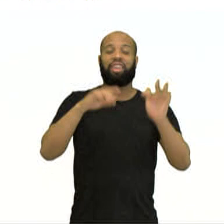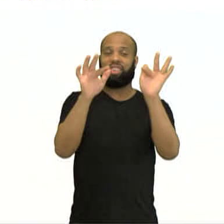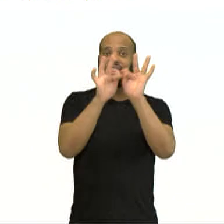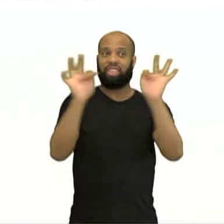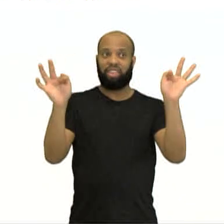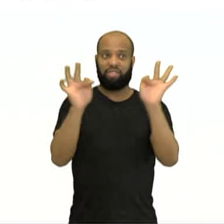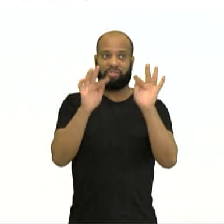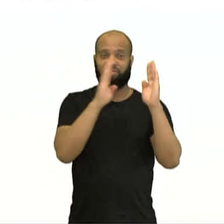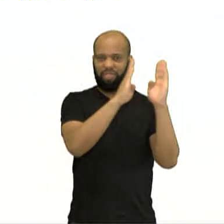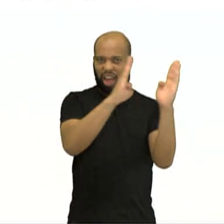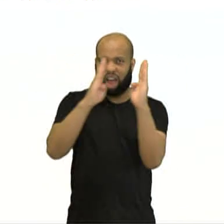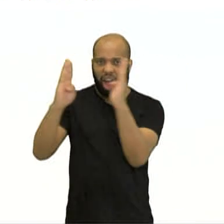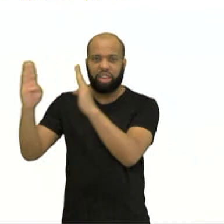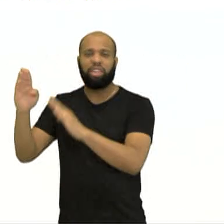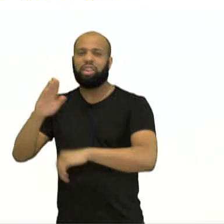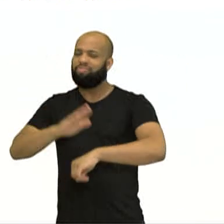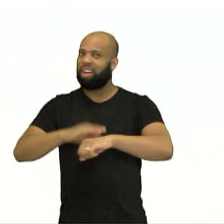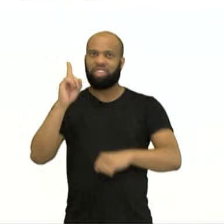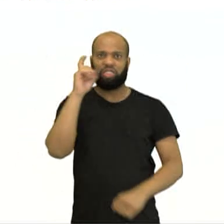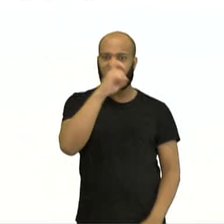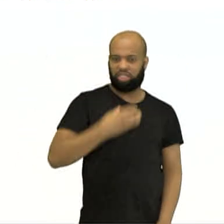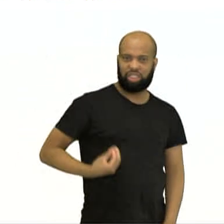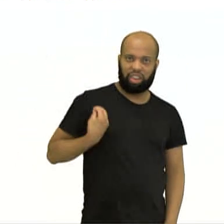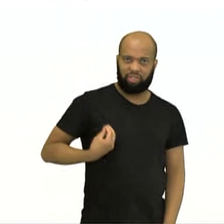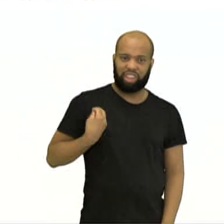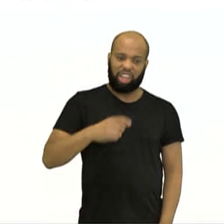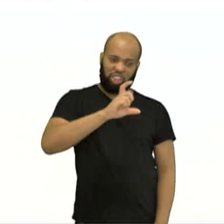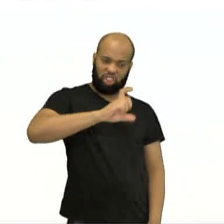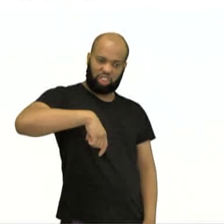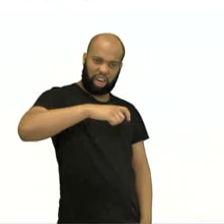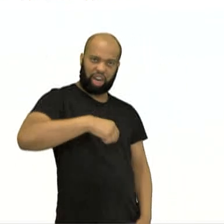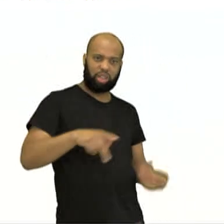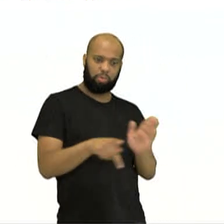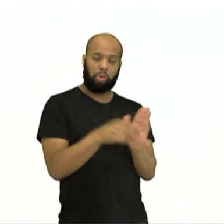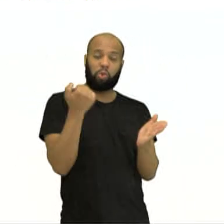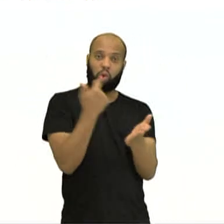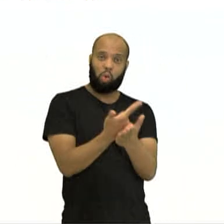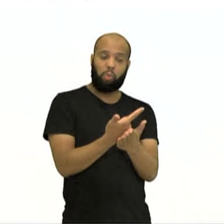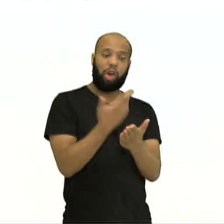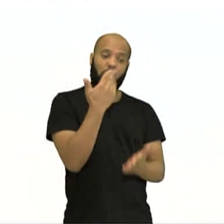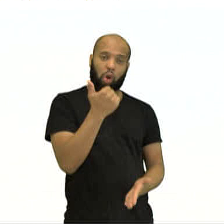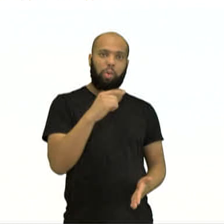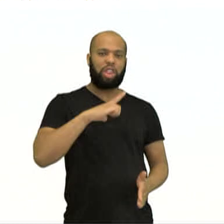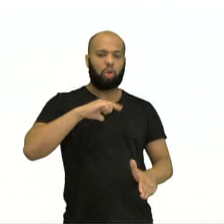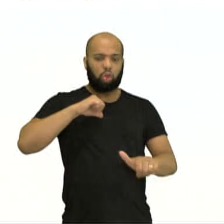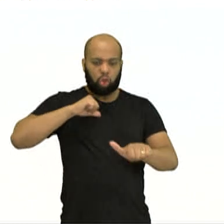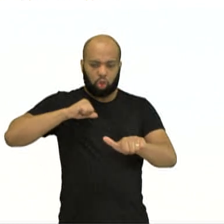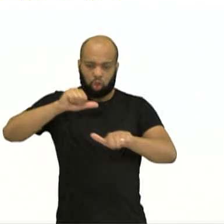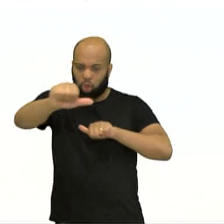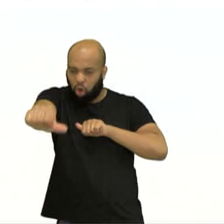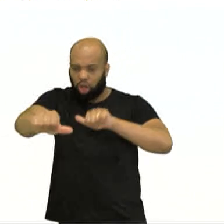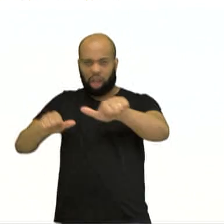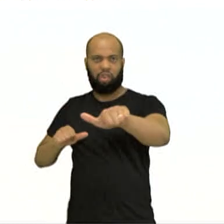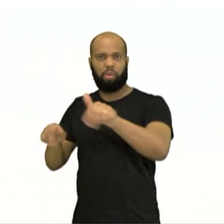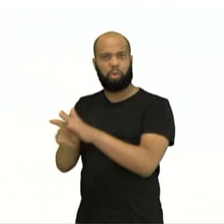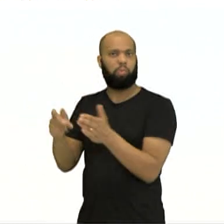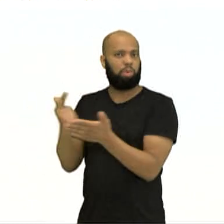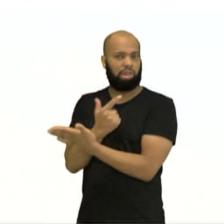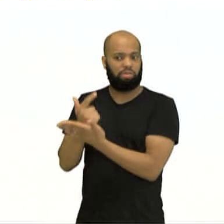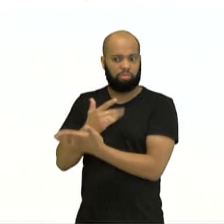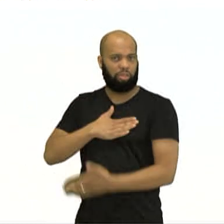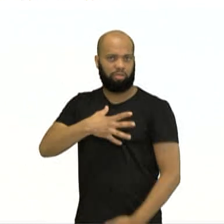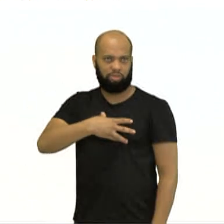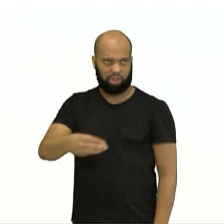Nas fases mais difíceis, eu trocava meu vale-refeição por um livro para ela. Olha o argumento que ela utilizou. Outro